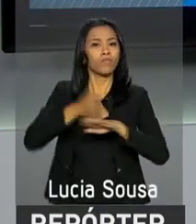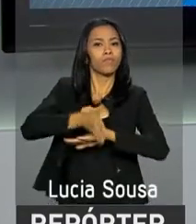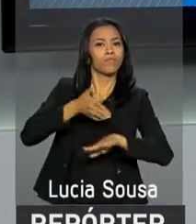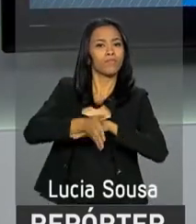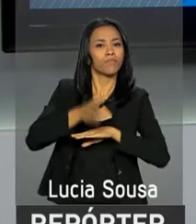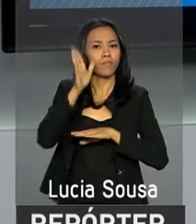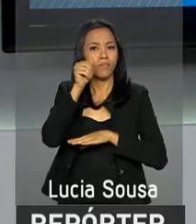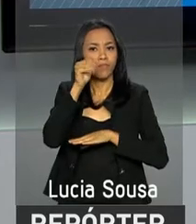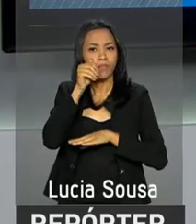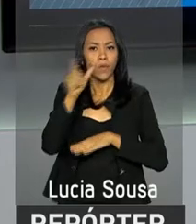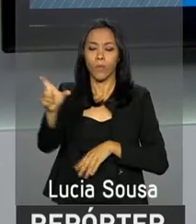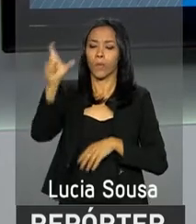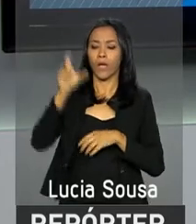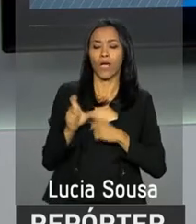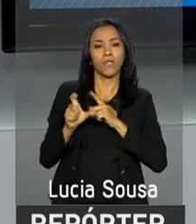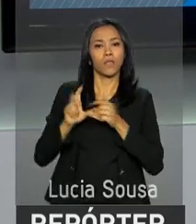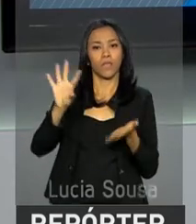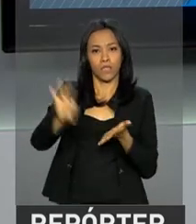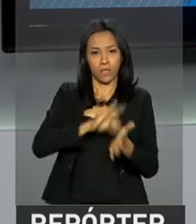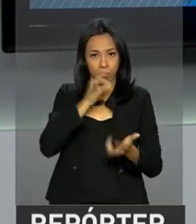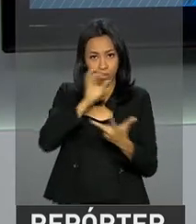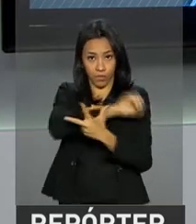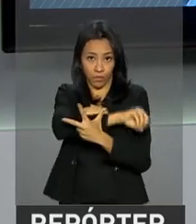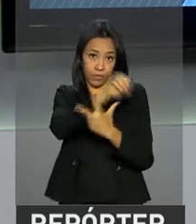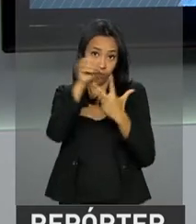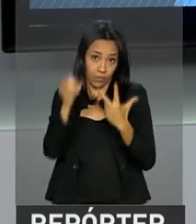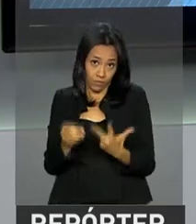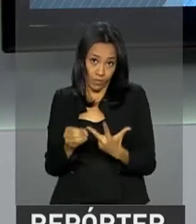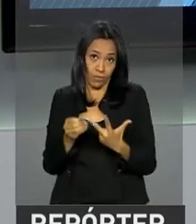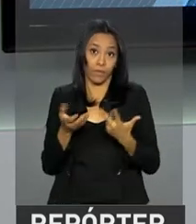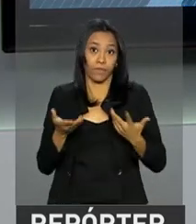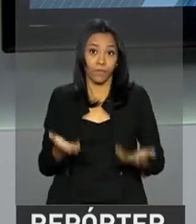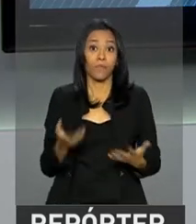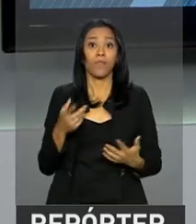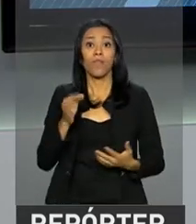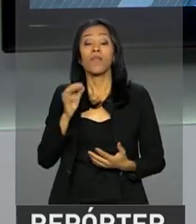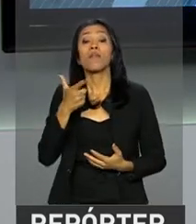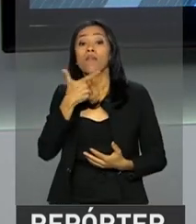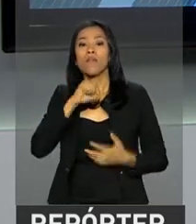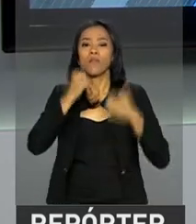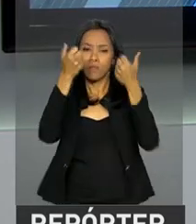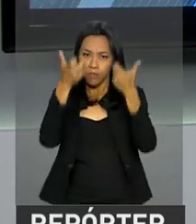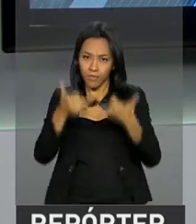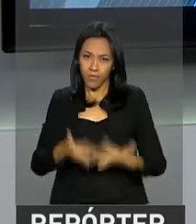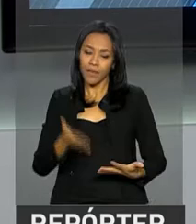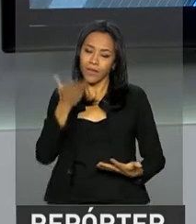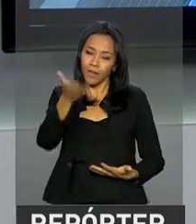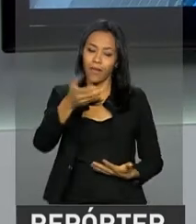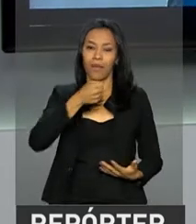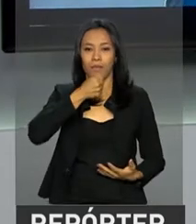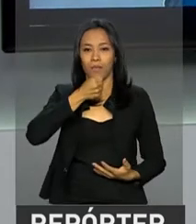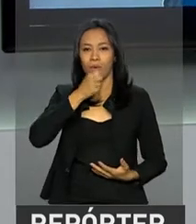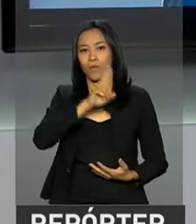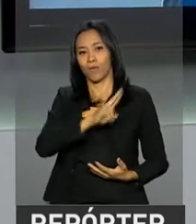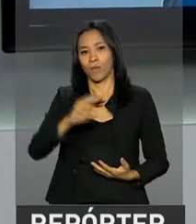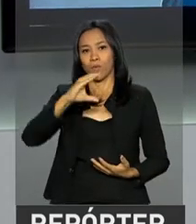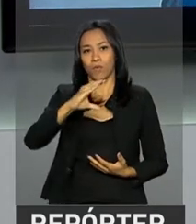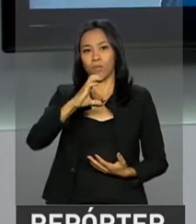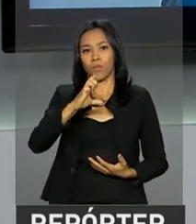cartão de confirmação da inscrição do exame nacional do ensino médio enem quem traz os detalhes para a gente a repórter cleide